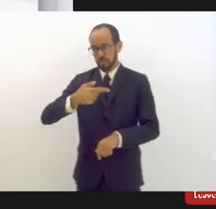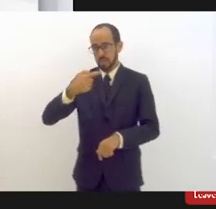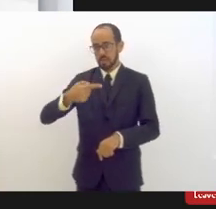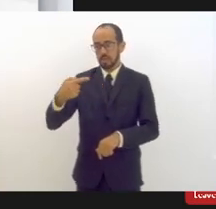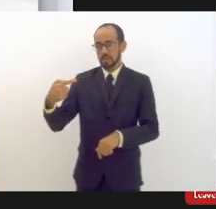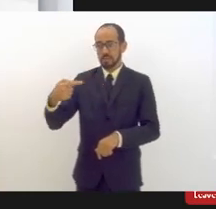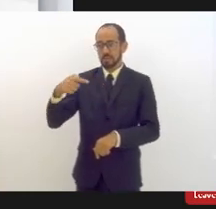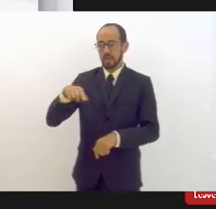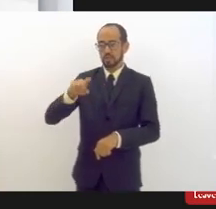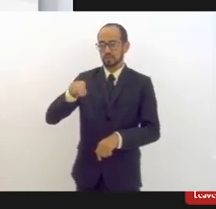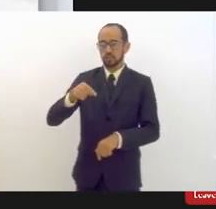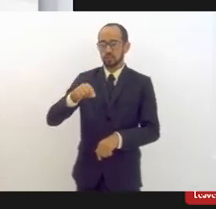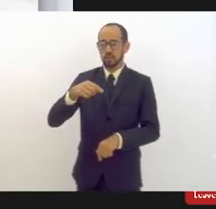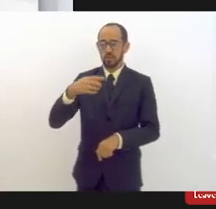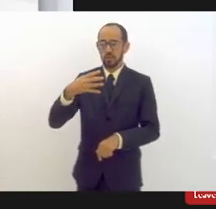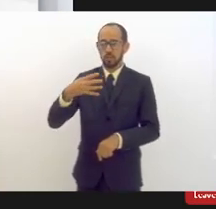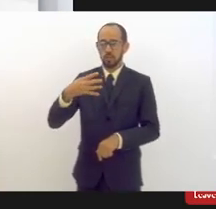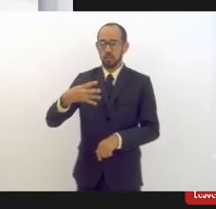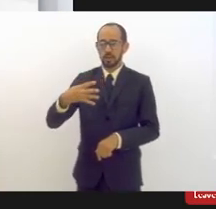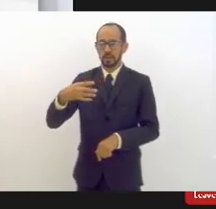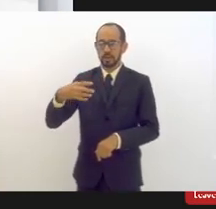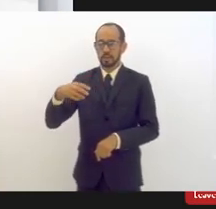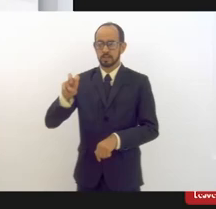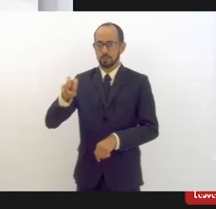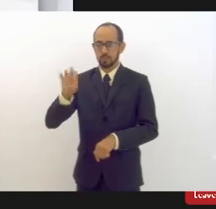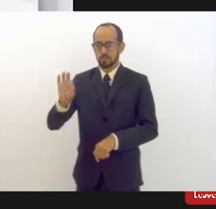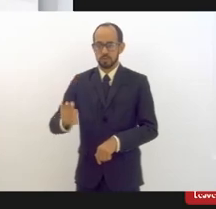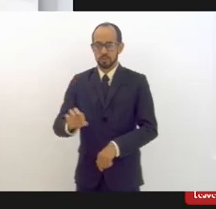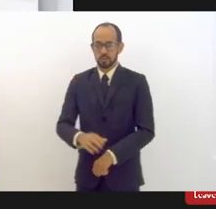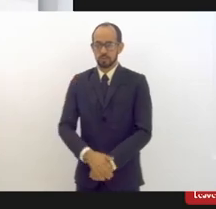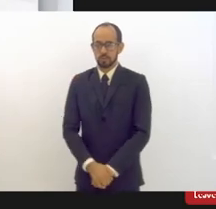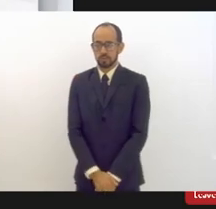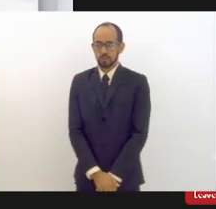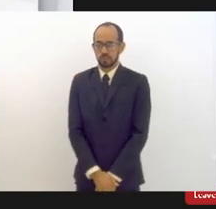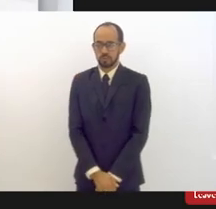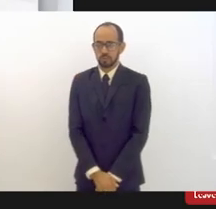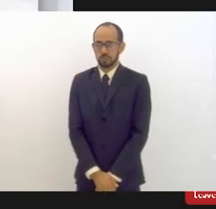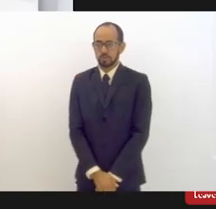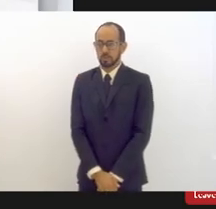57,45% dos professores da nossa rede. Pode passar, por favor.